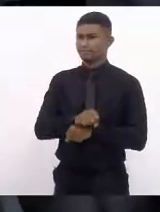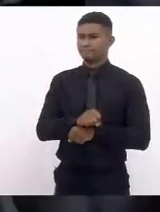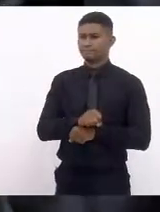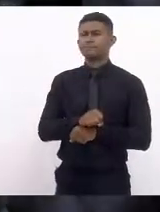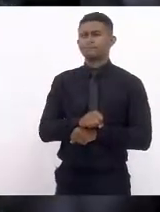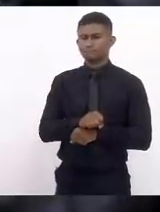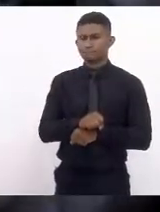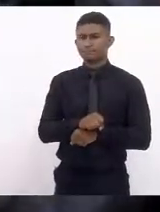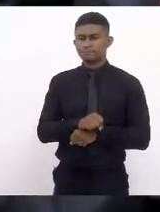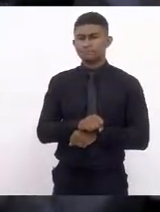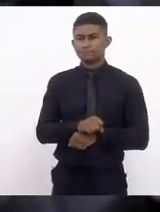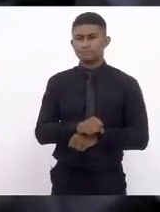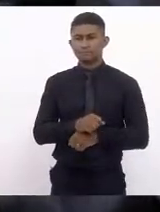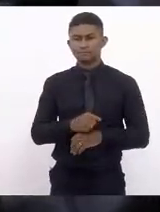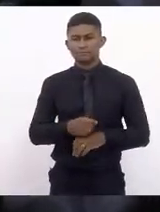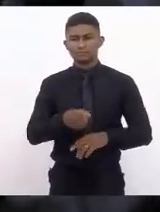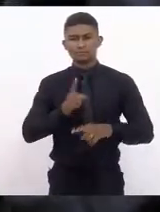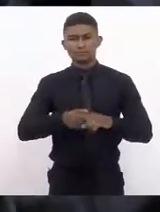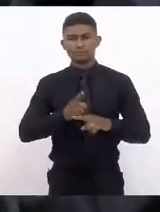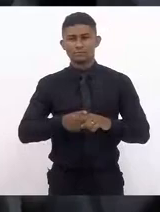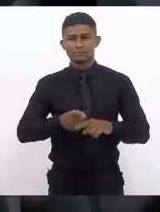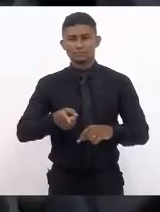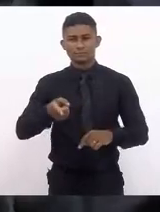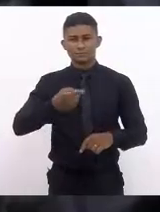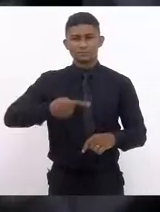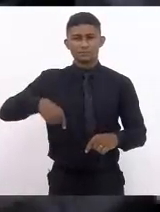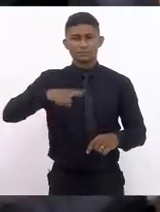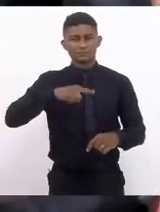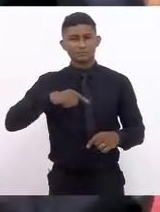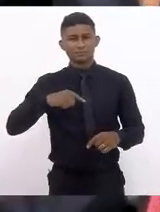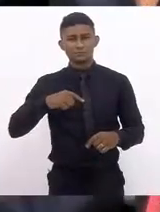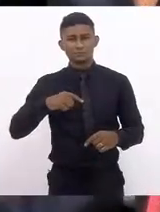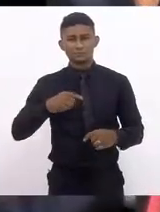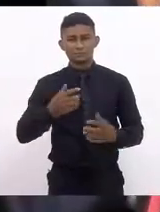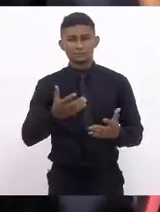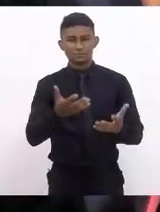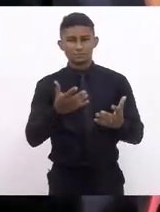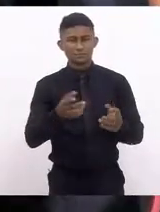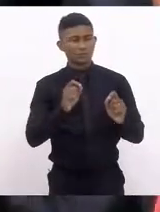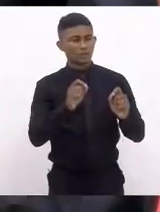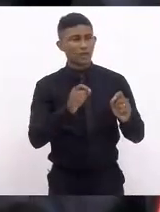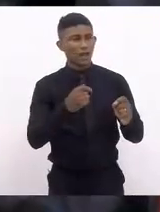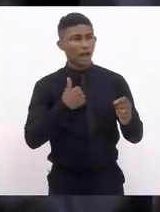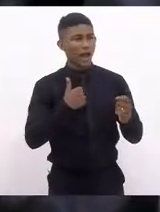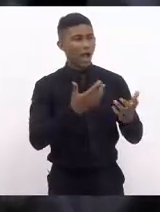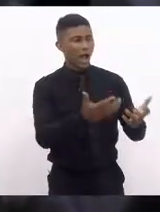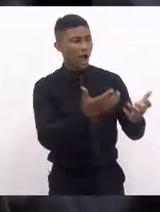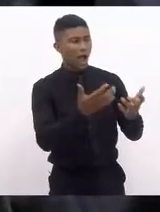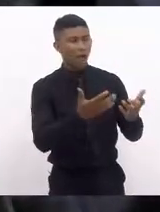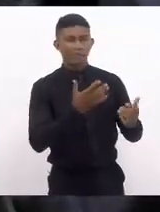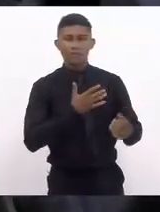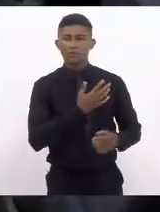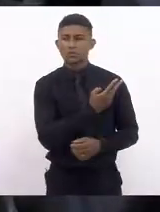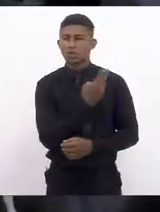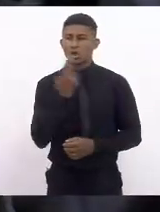deixar claro que nós não nós não somos lá por trás paquerar para querer ganhar América o louro ta da Glória é que é todo mundo